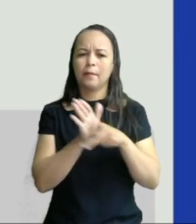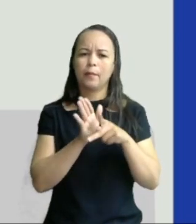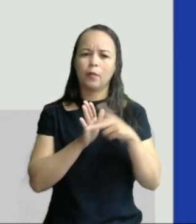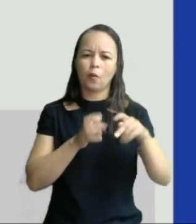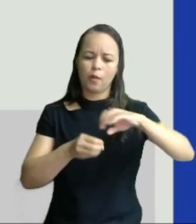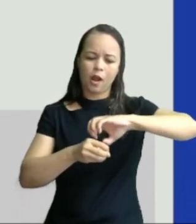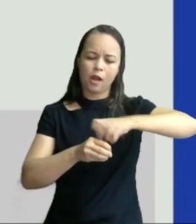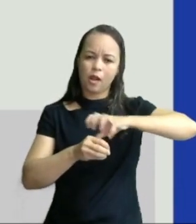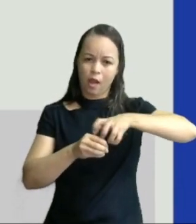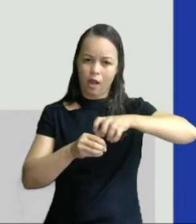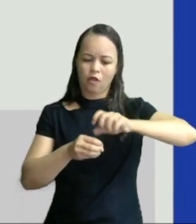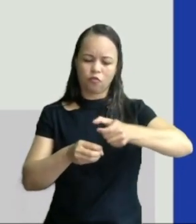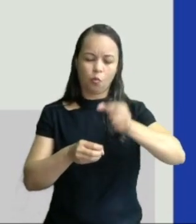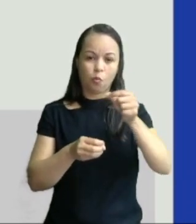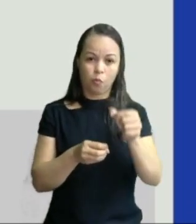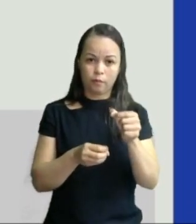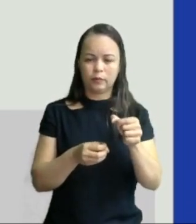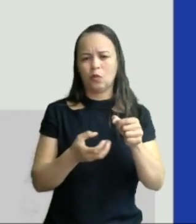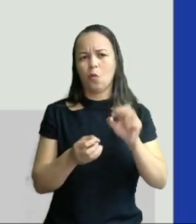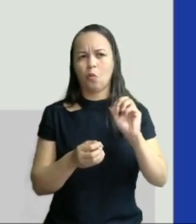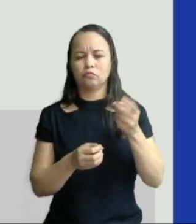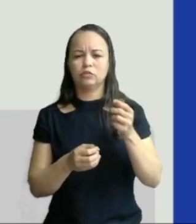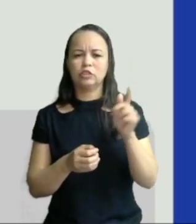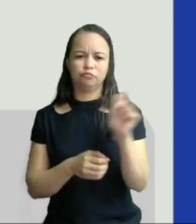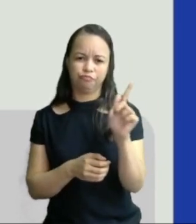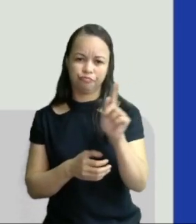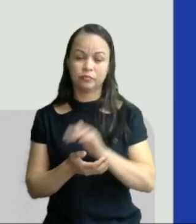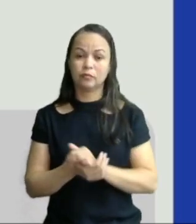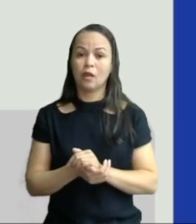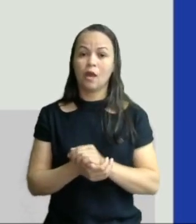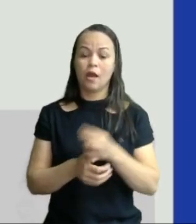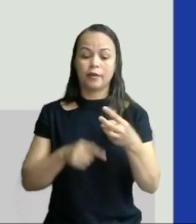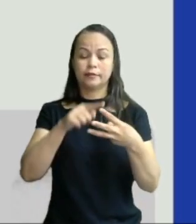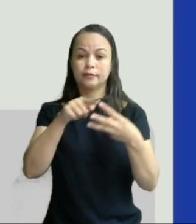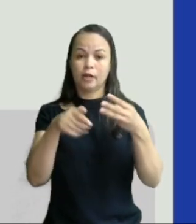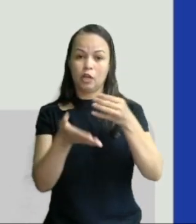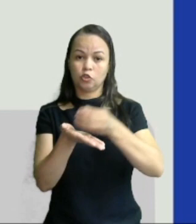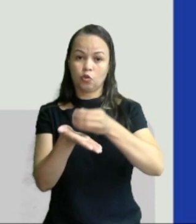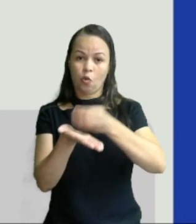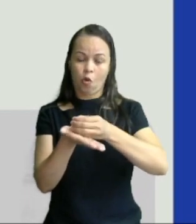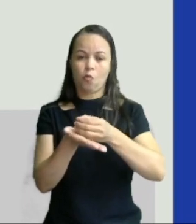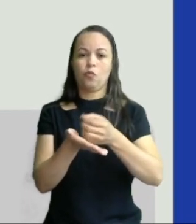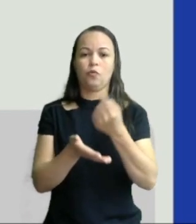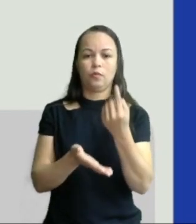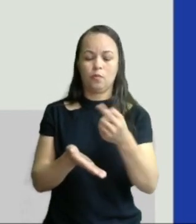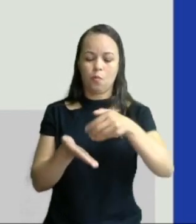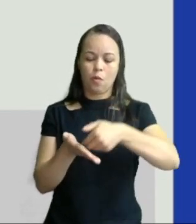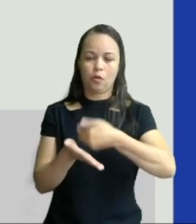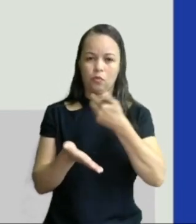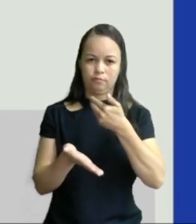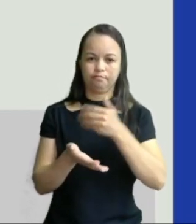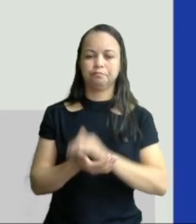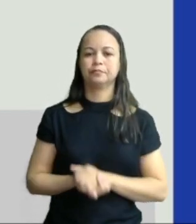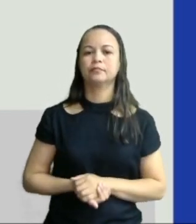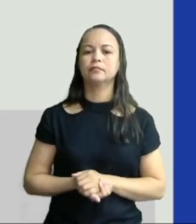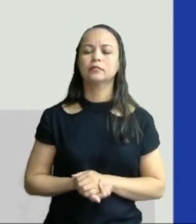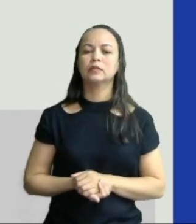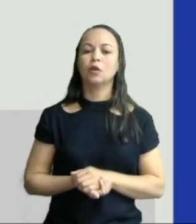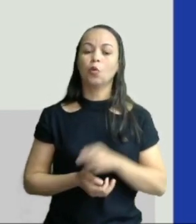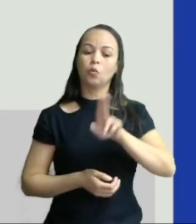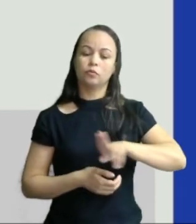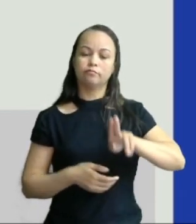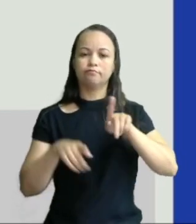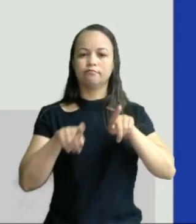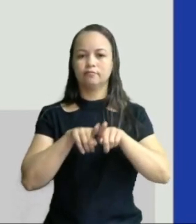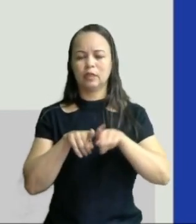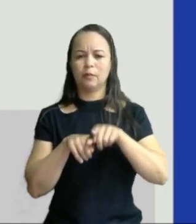garrafa ou de refrigerante, se vocês tiverem em casa. 3 copos, tá certo? E uma colher. E vão usar também,